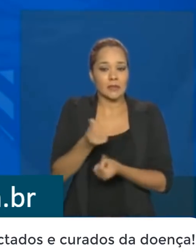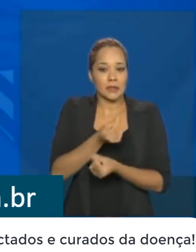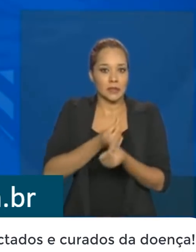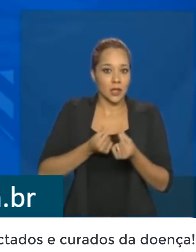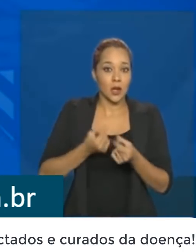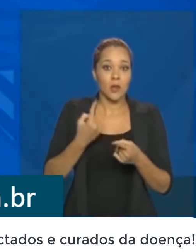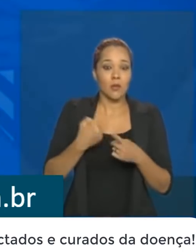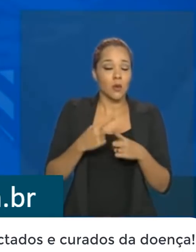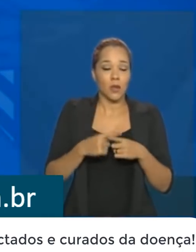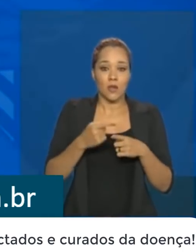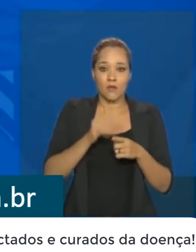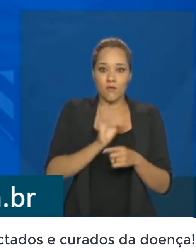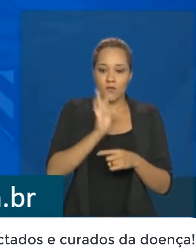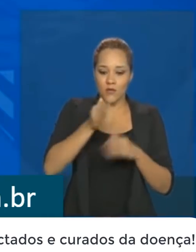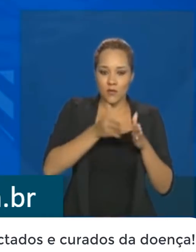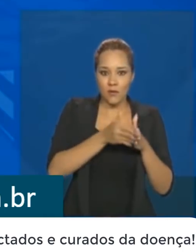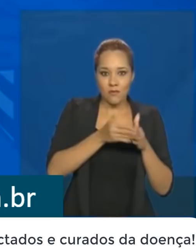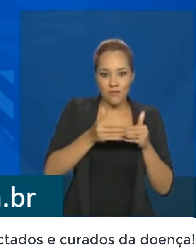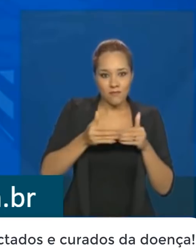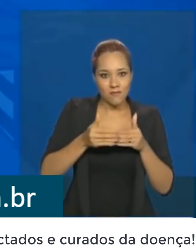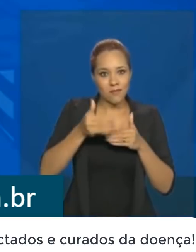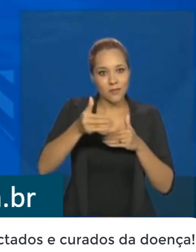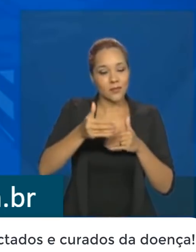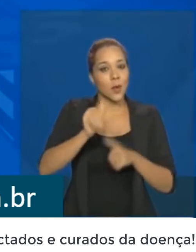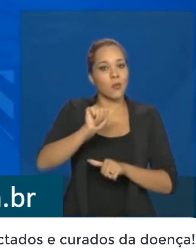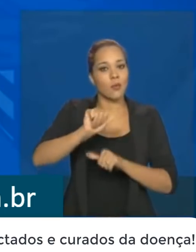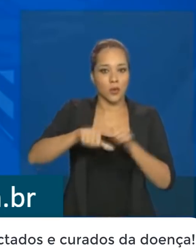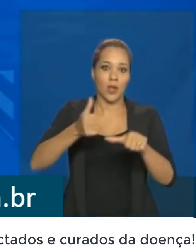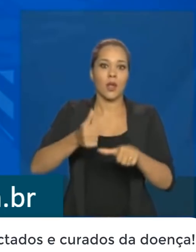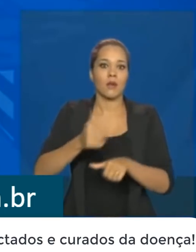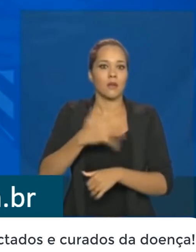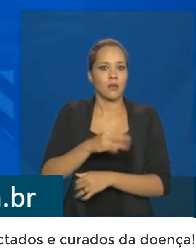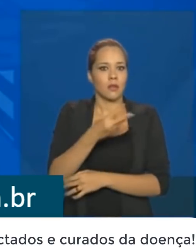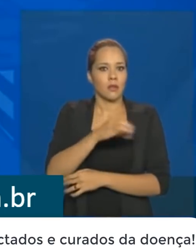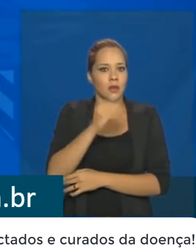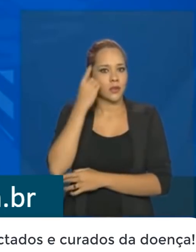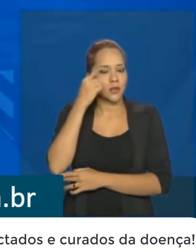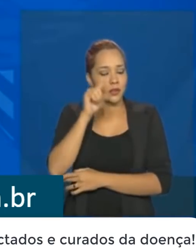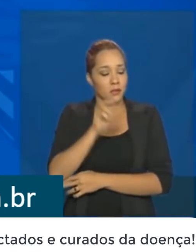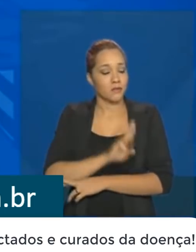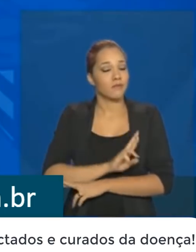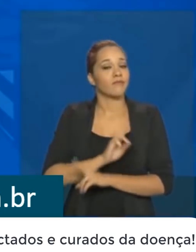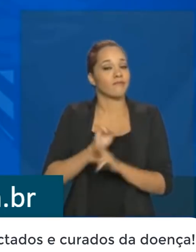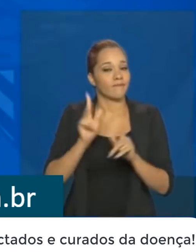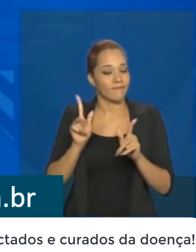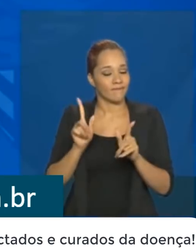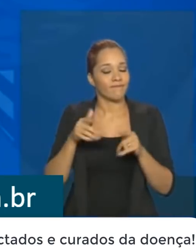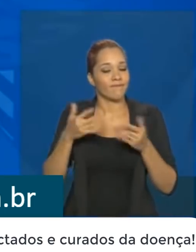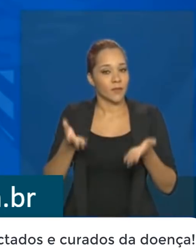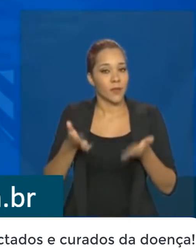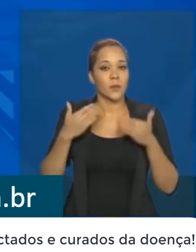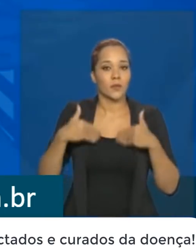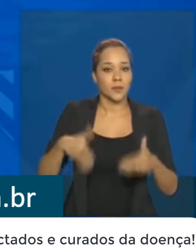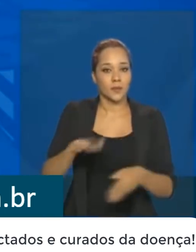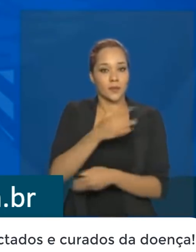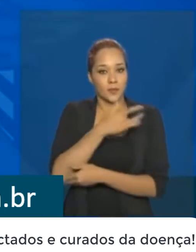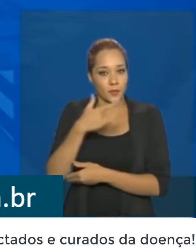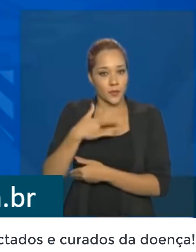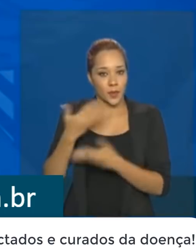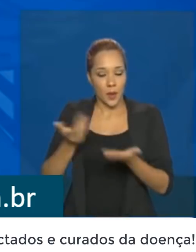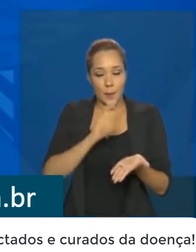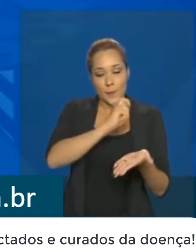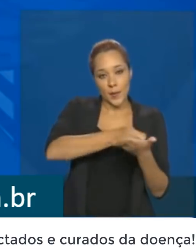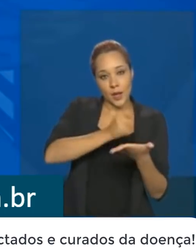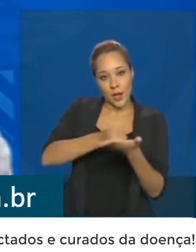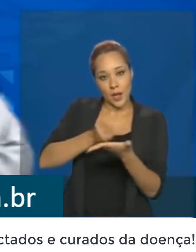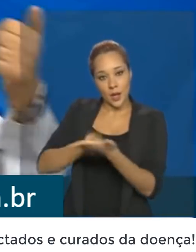porque logo adiante vai mudar. Daqui a 30 dias a situação vai ser diferente. Então o Ministério da Saúde está pagando